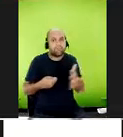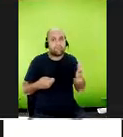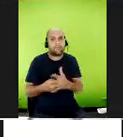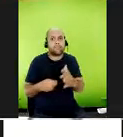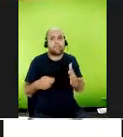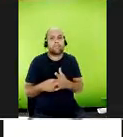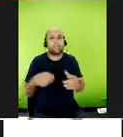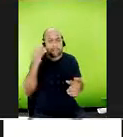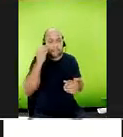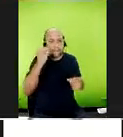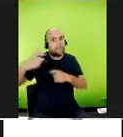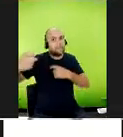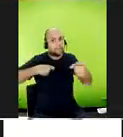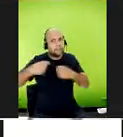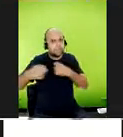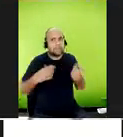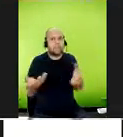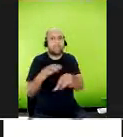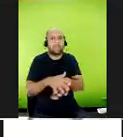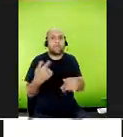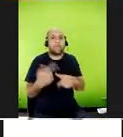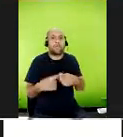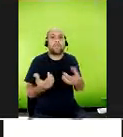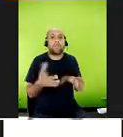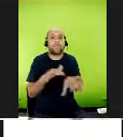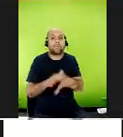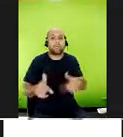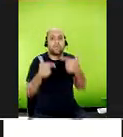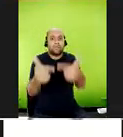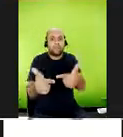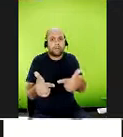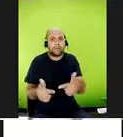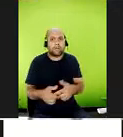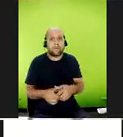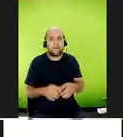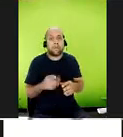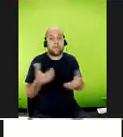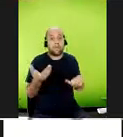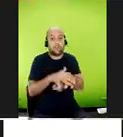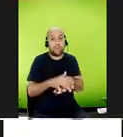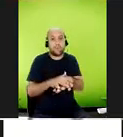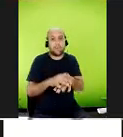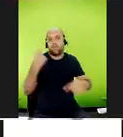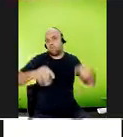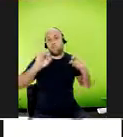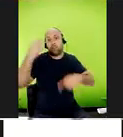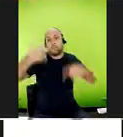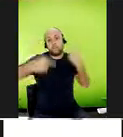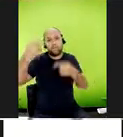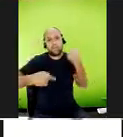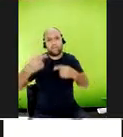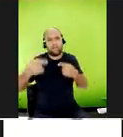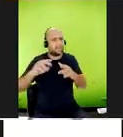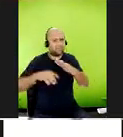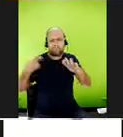são os batalhando a inclusão que incluíram verbo de ação 10 significa uma ação incluindo não é só uma discussão como essa nossa que é muito